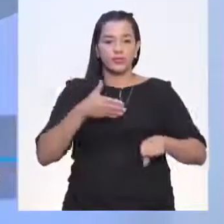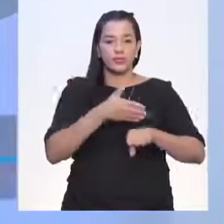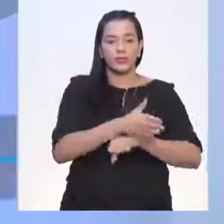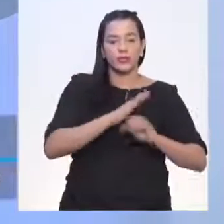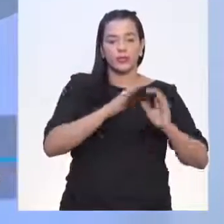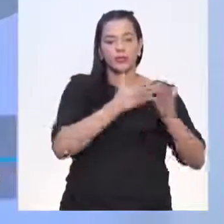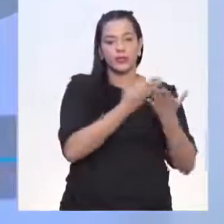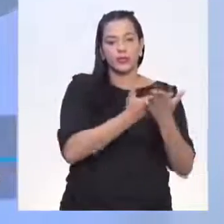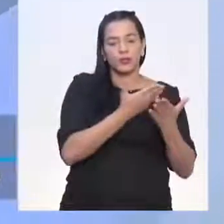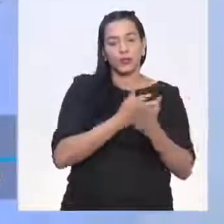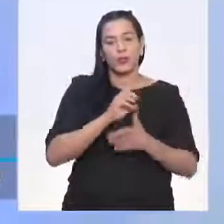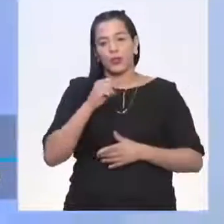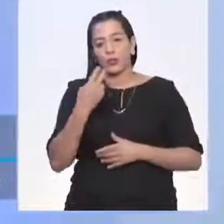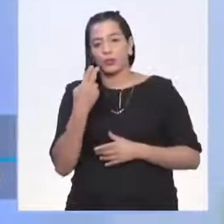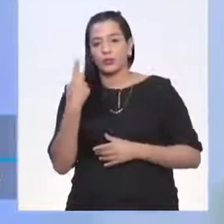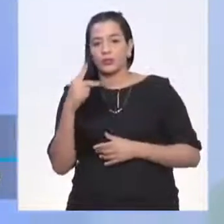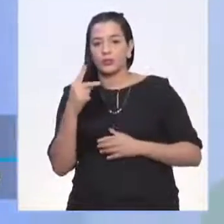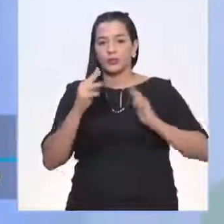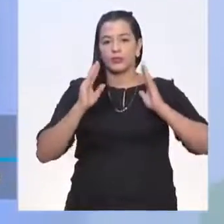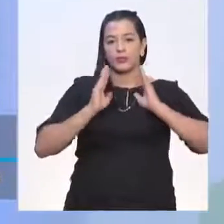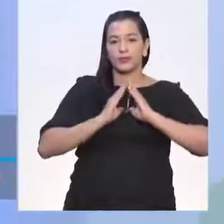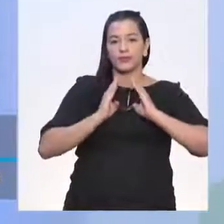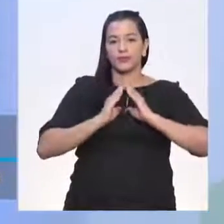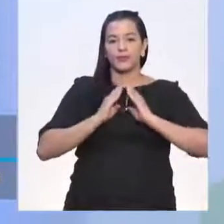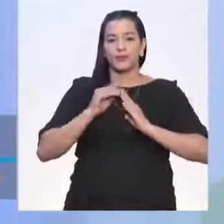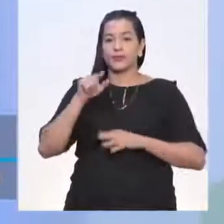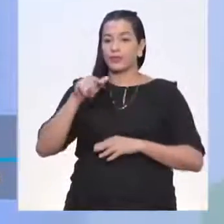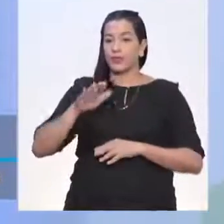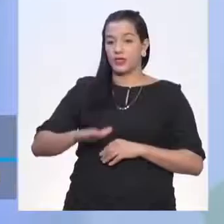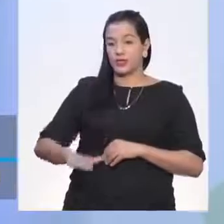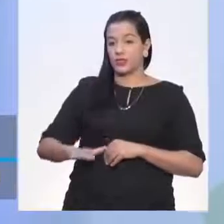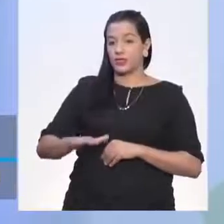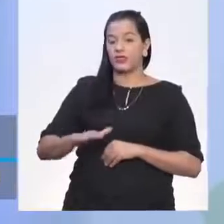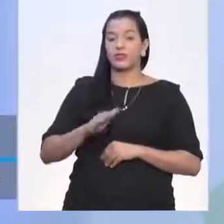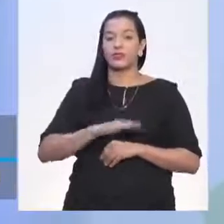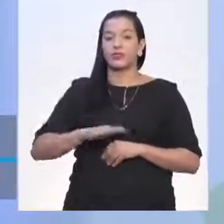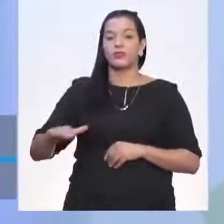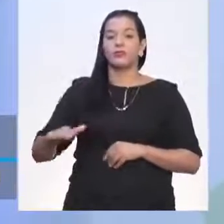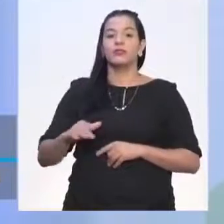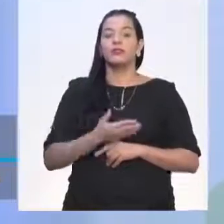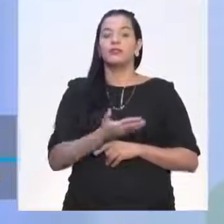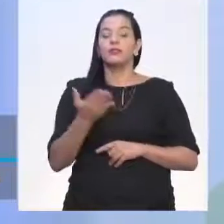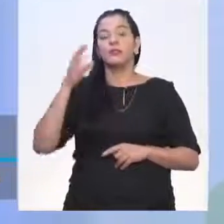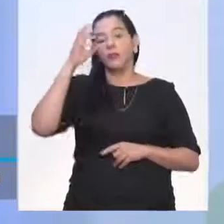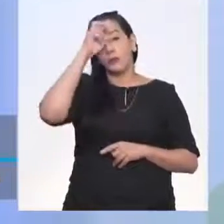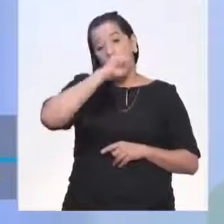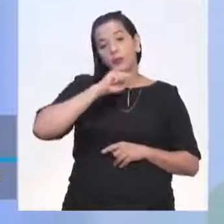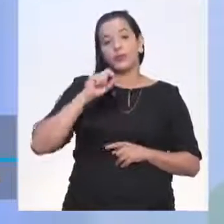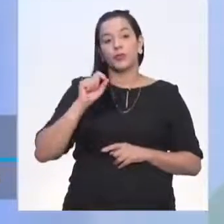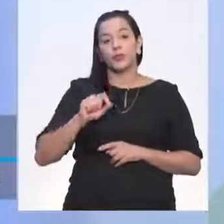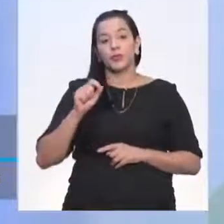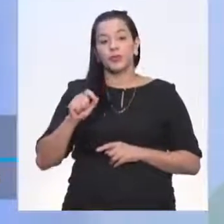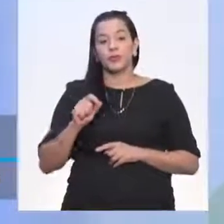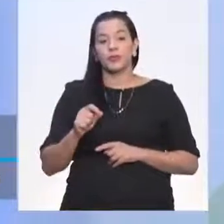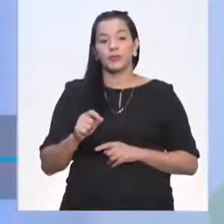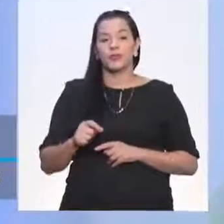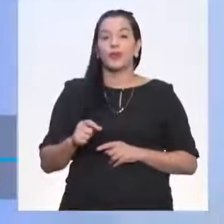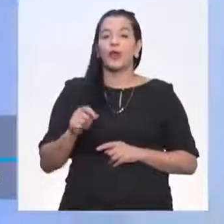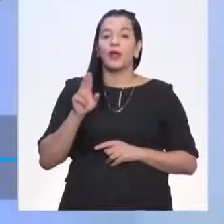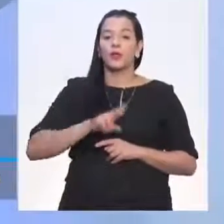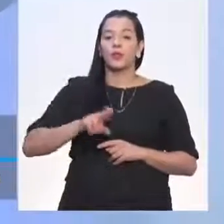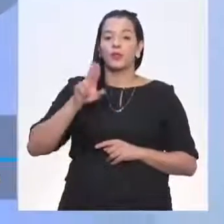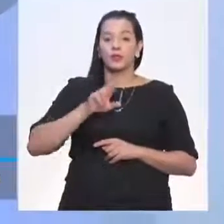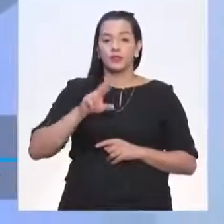mesmo lá na sua casa, quando você era bem criança e tal, você aprendeu a manusear um